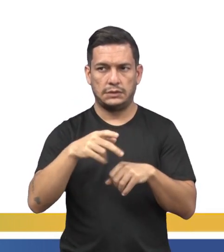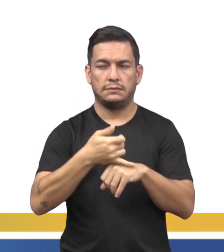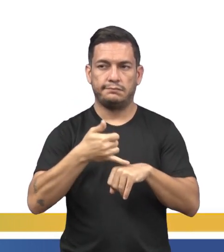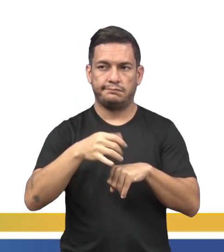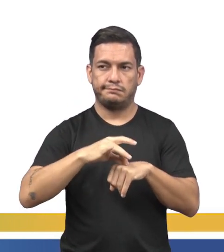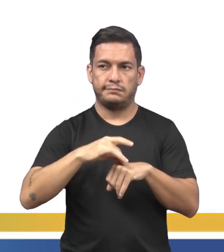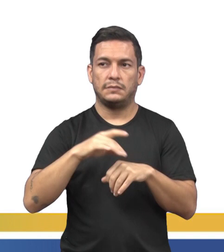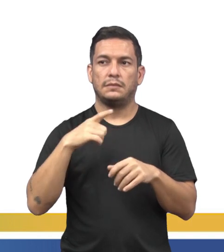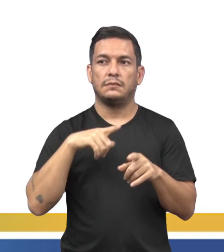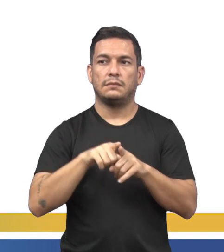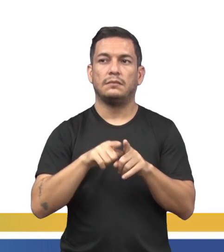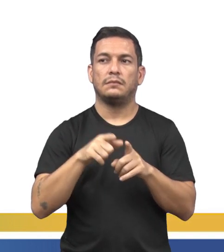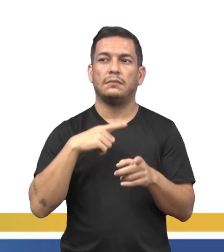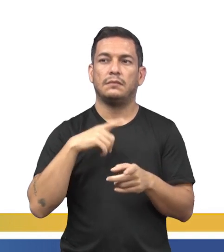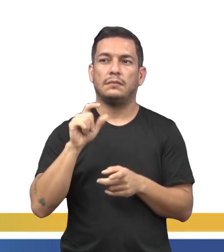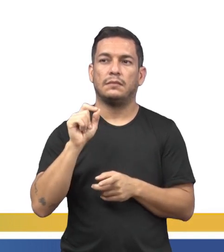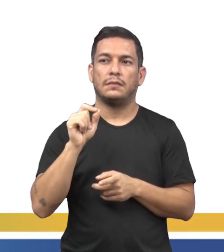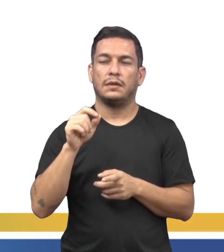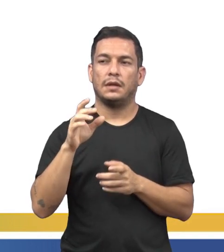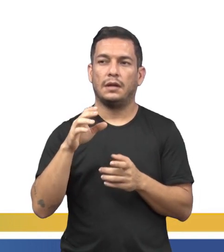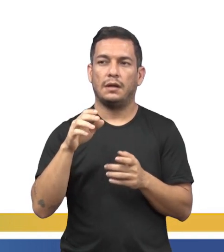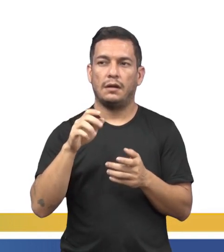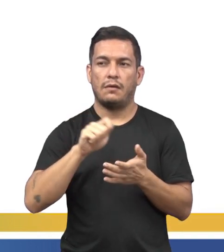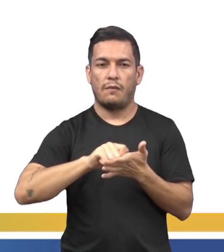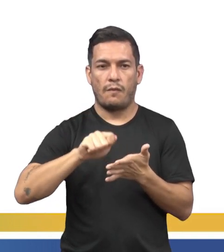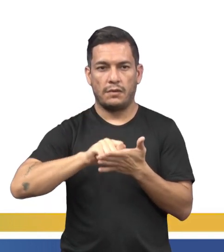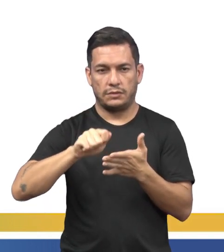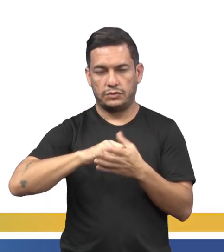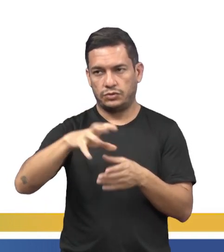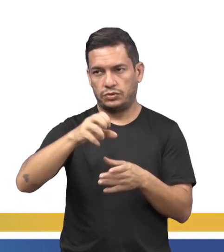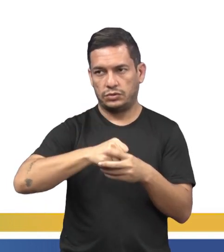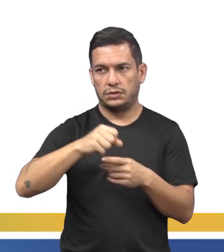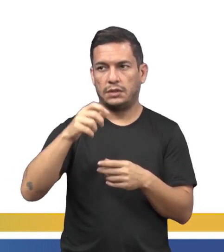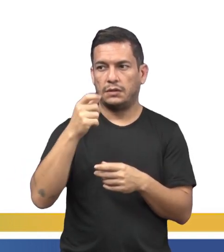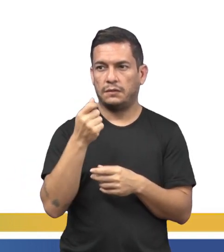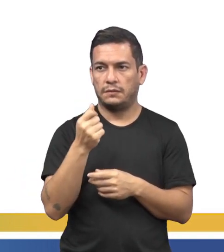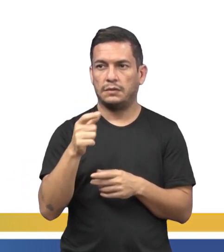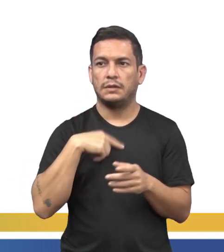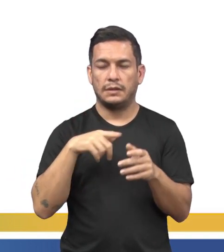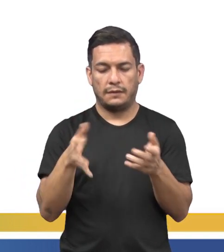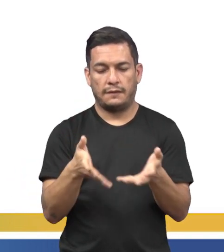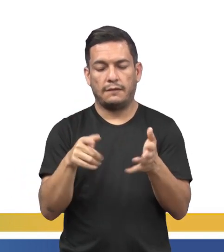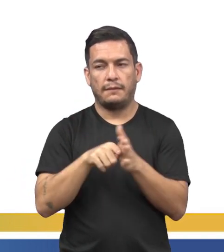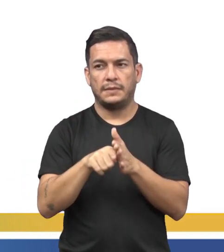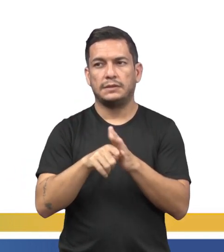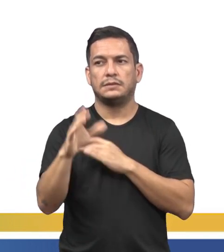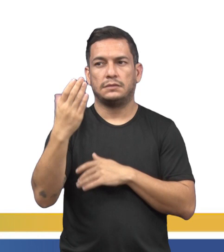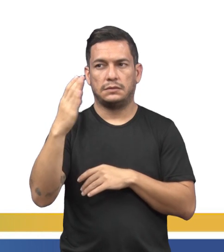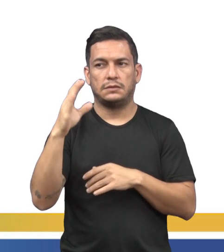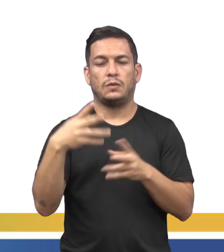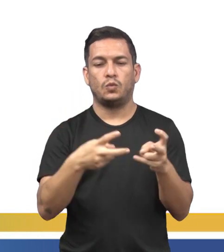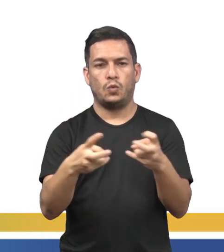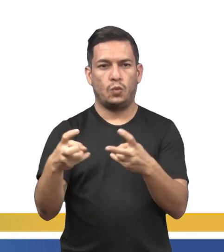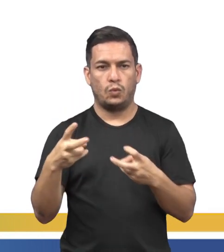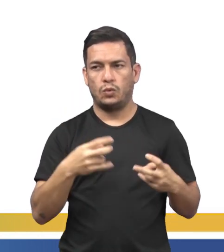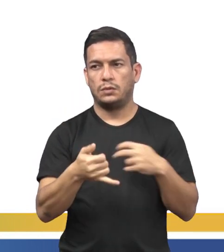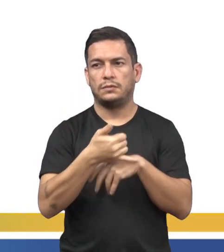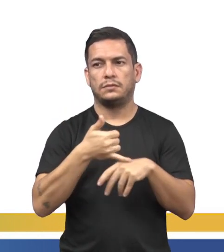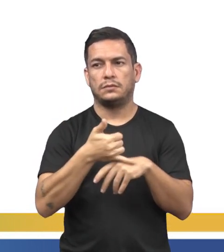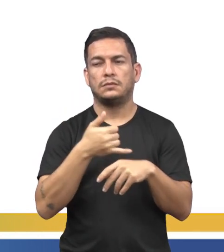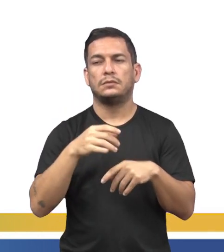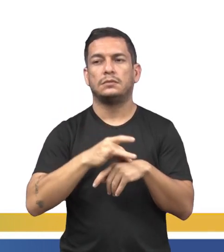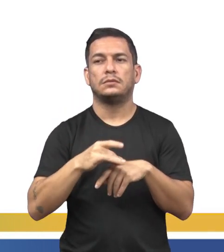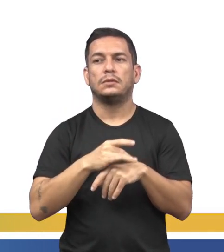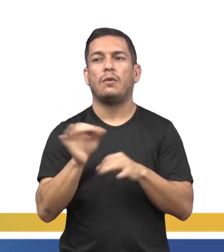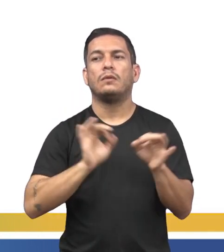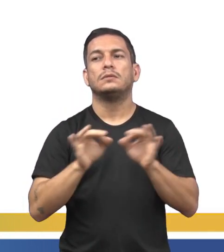e controlar o valor do barril do petróleo em seus países membros, incentivar e financiar pesquisas científicas sobre a extração e refino do petróleo